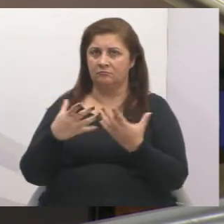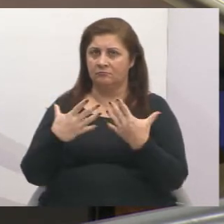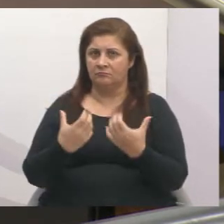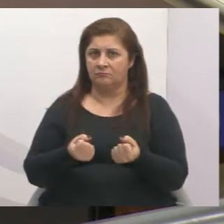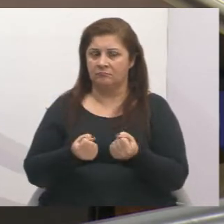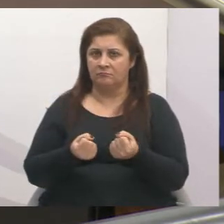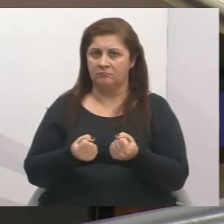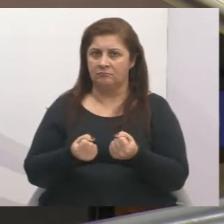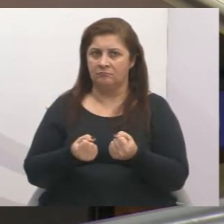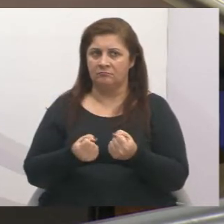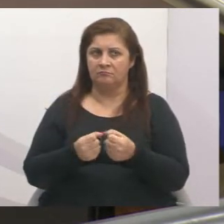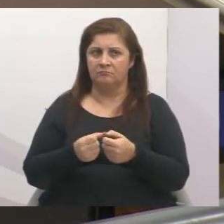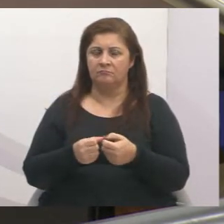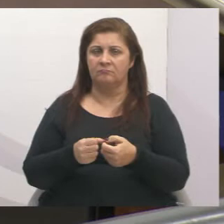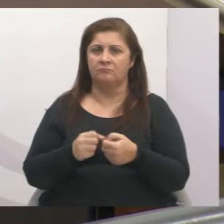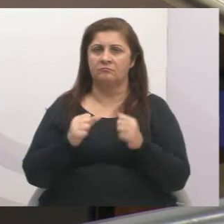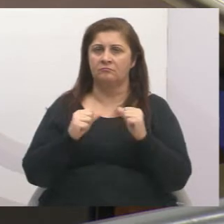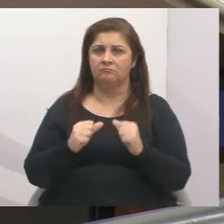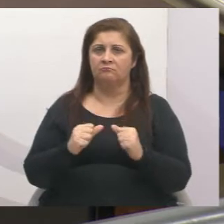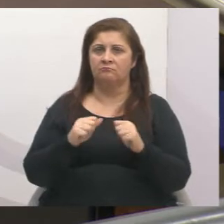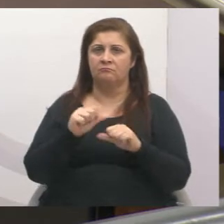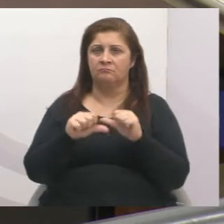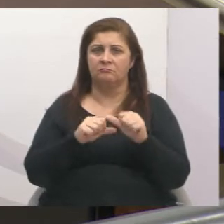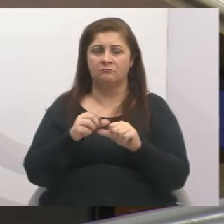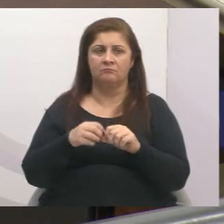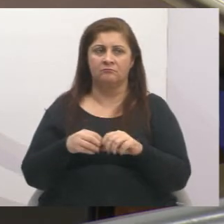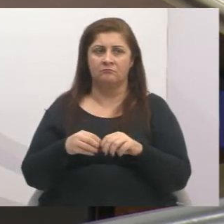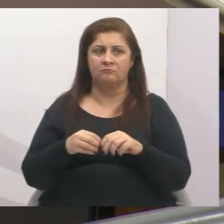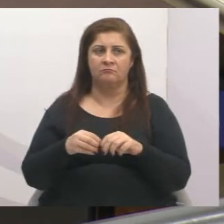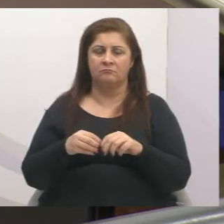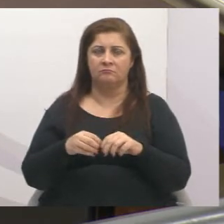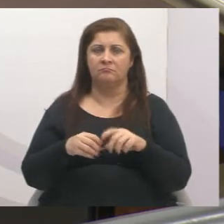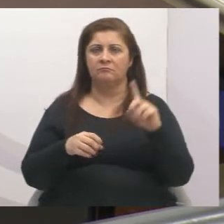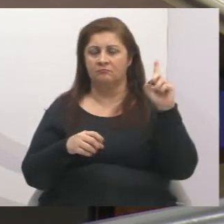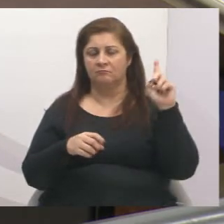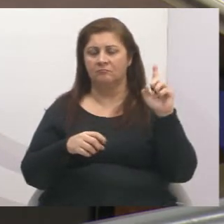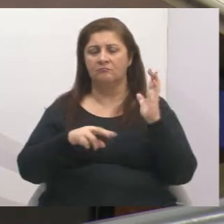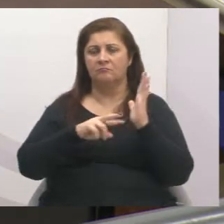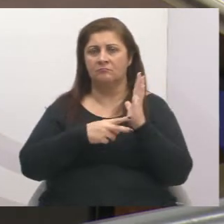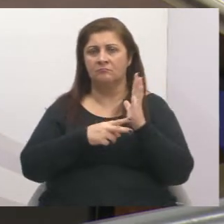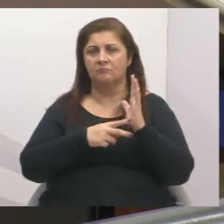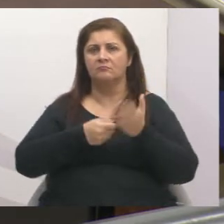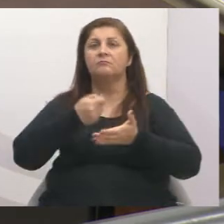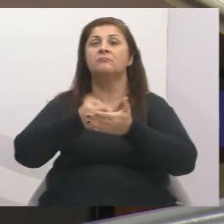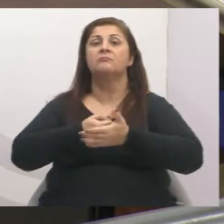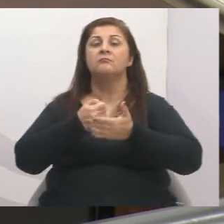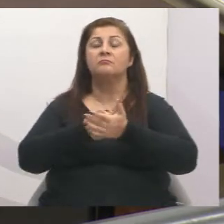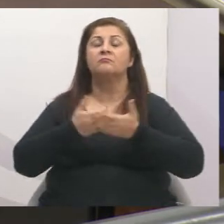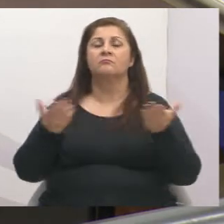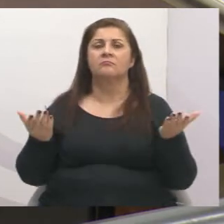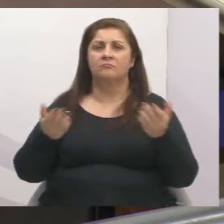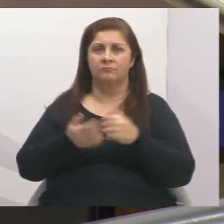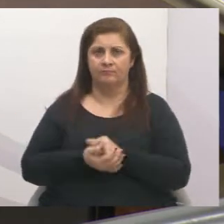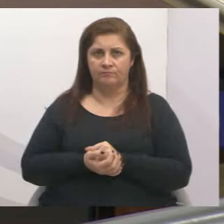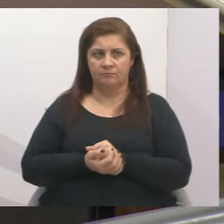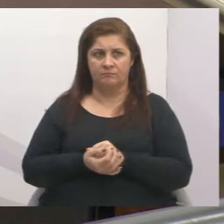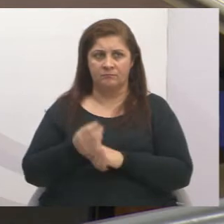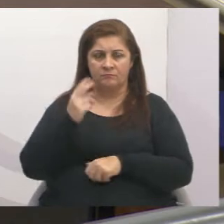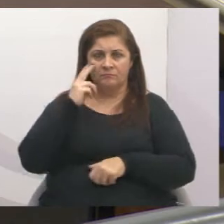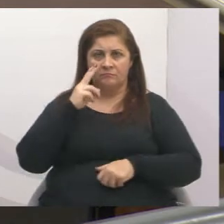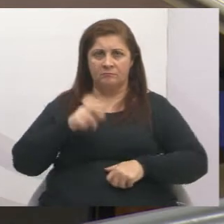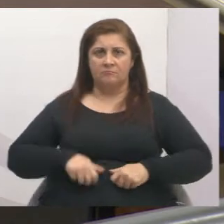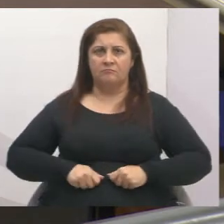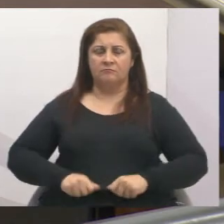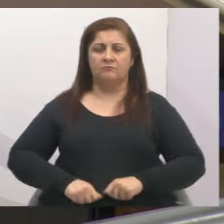podem modificar a realidade do servidor, e nós, como sindicato, vamos cobrar. Vamos estar aqui acompanhando tudo o